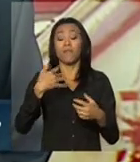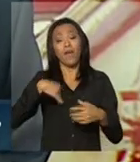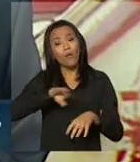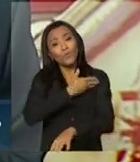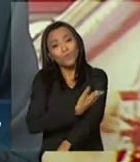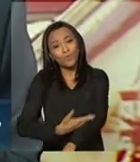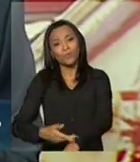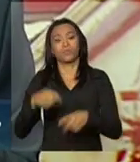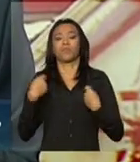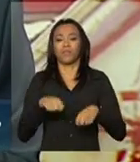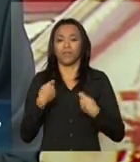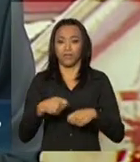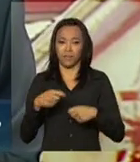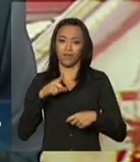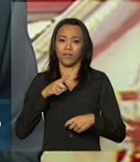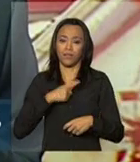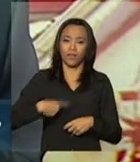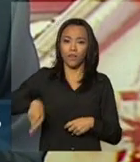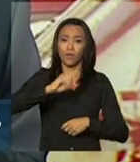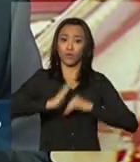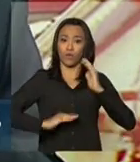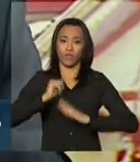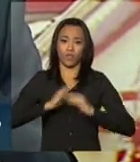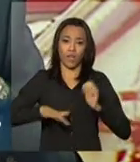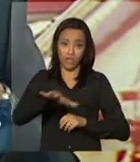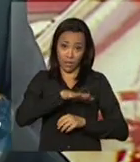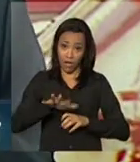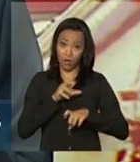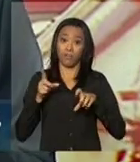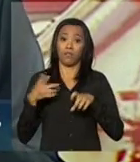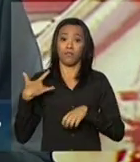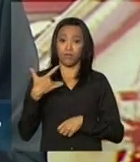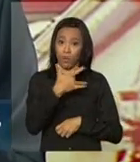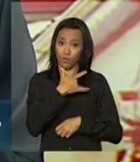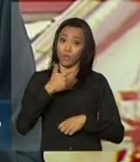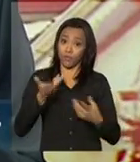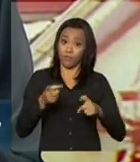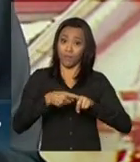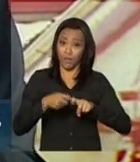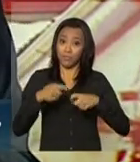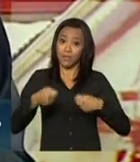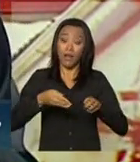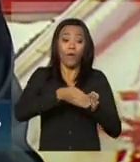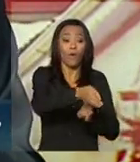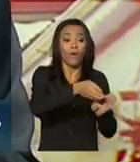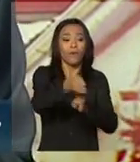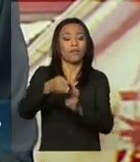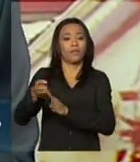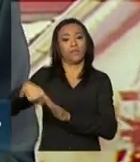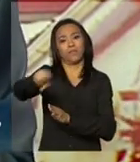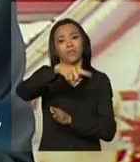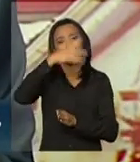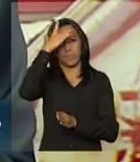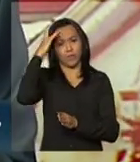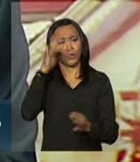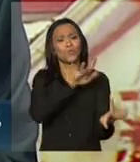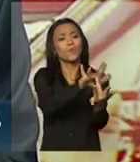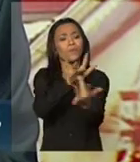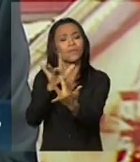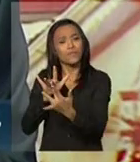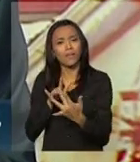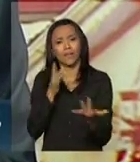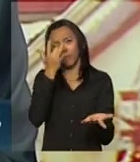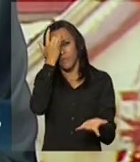na própria formação dos profissionais de saúde, dentro daquelas ações que os profissionais de saúde fazem, nos contatos que eles